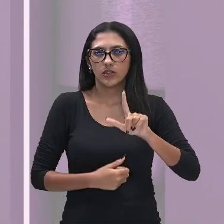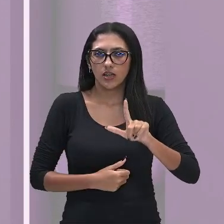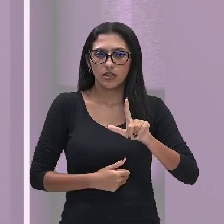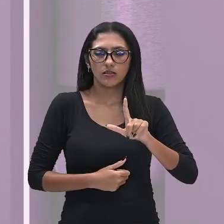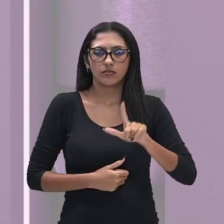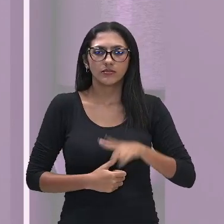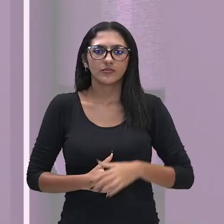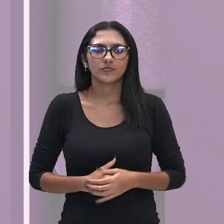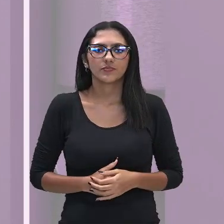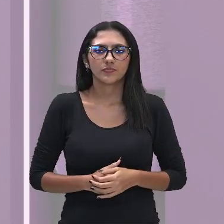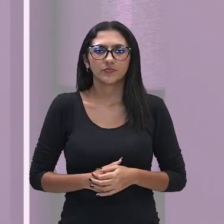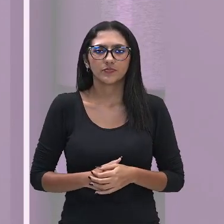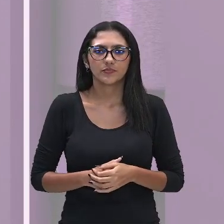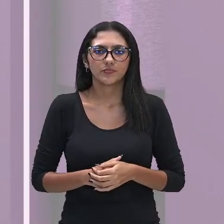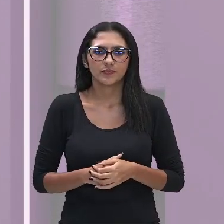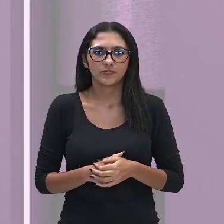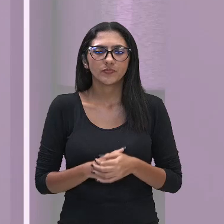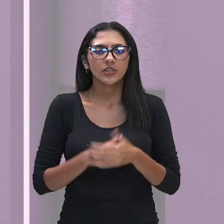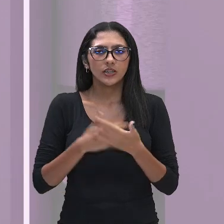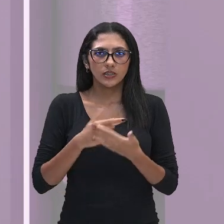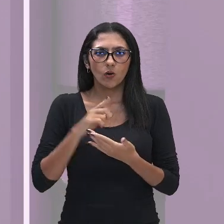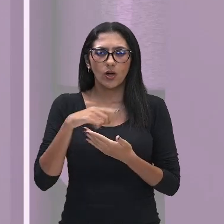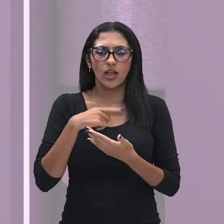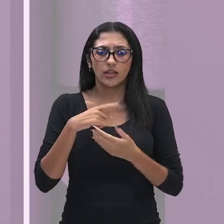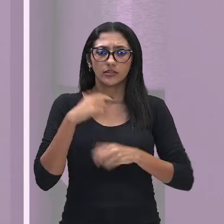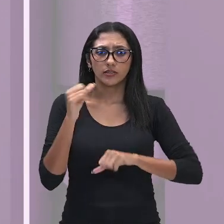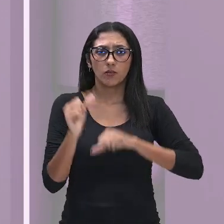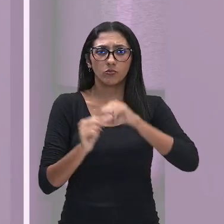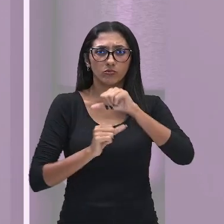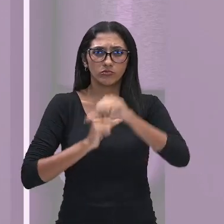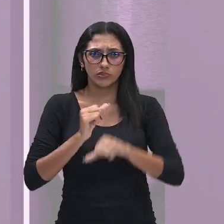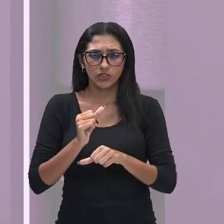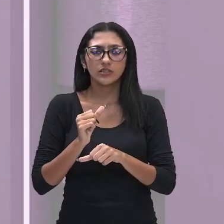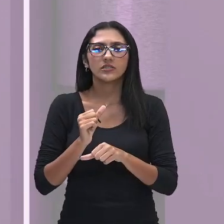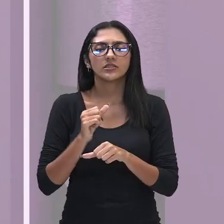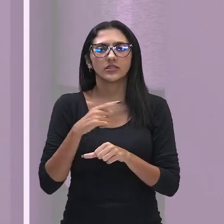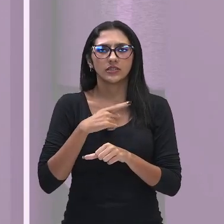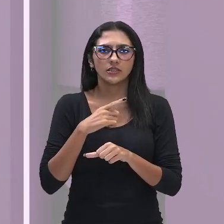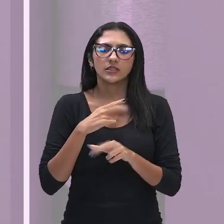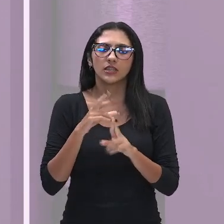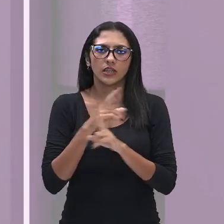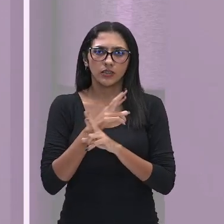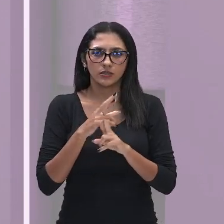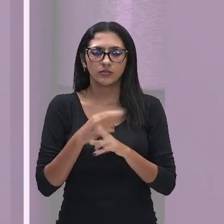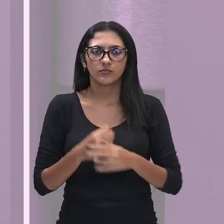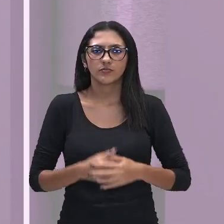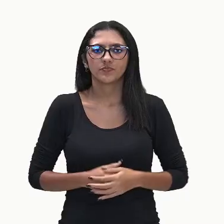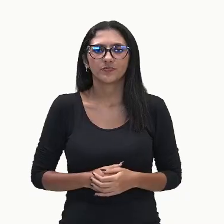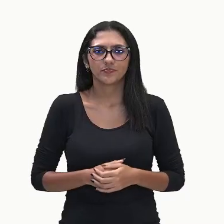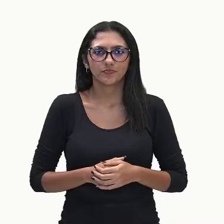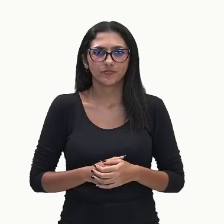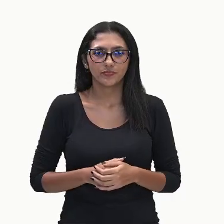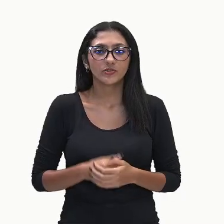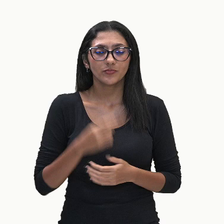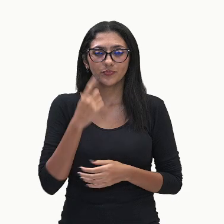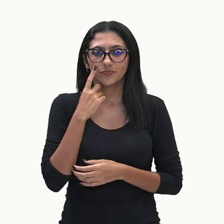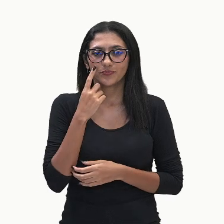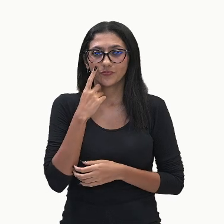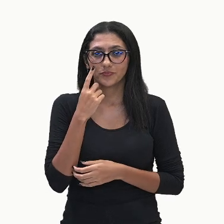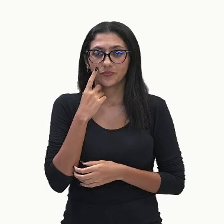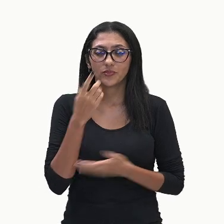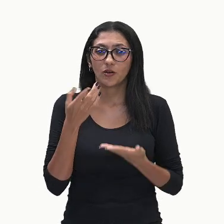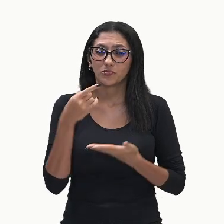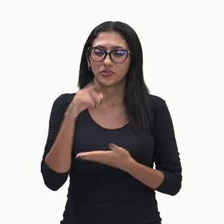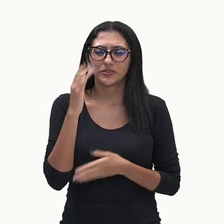Então, a revolução ou o giro sempre será em relação a esses catetos. Vamos voltar aqui para a tela para você